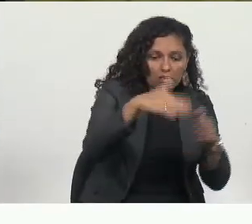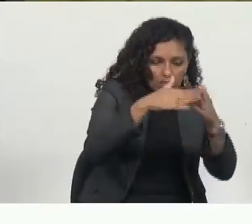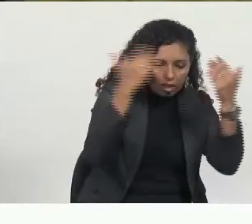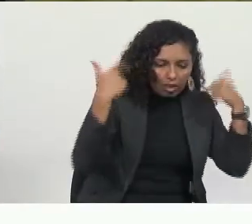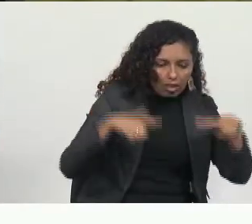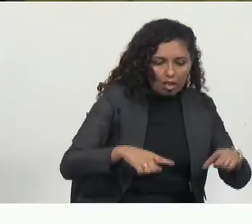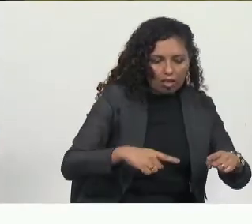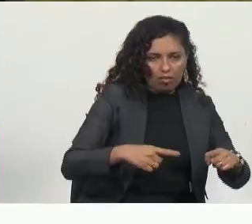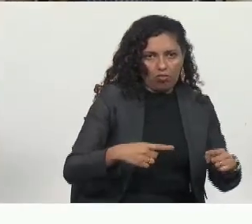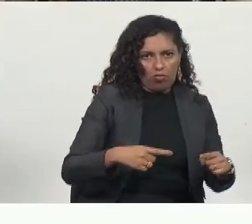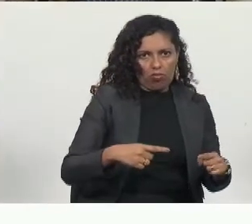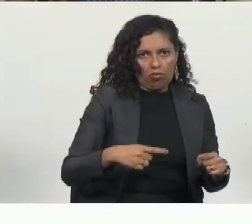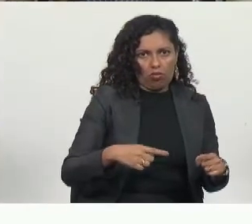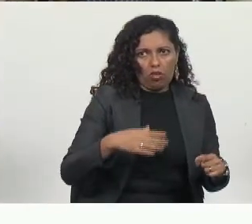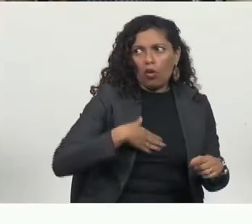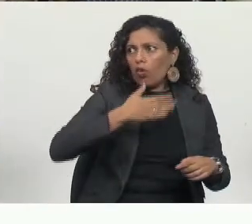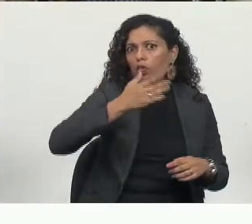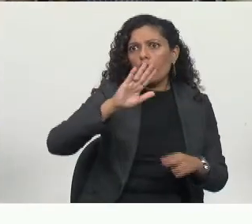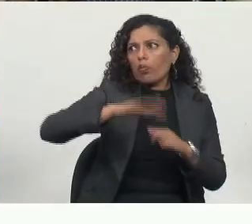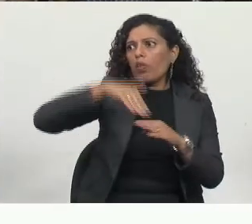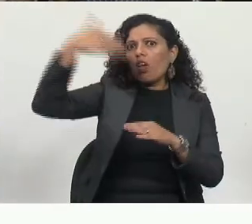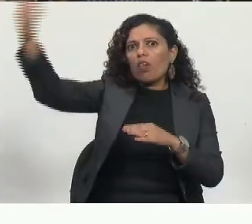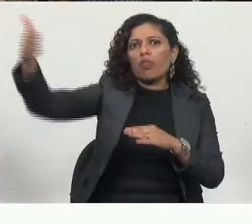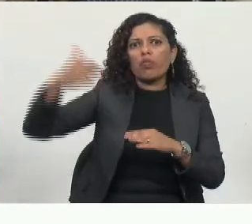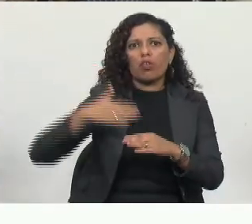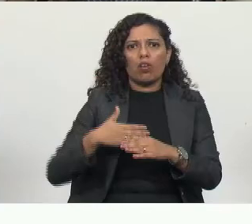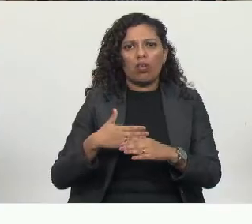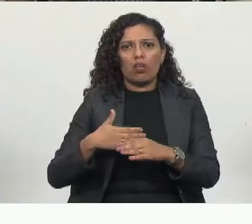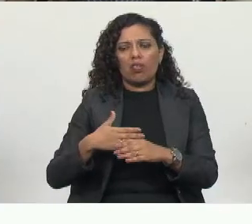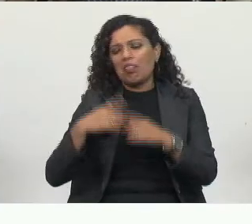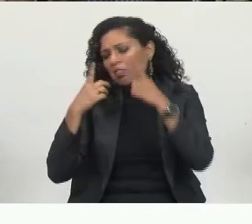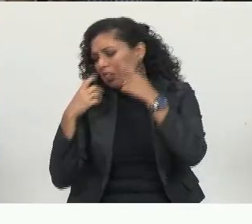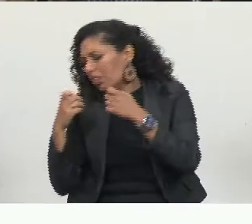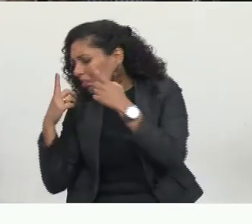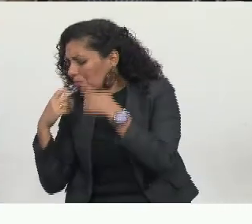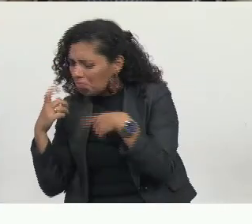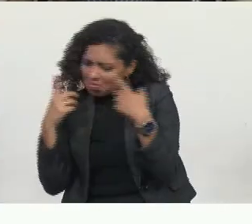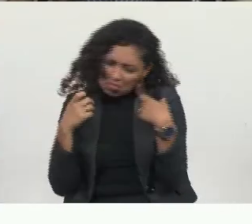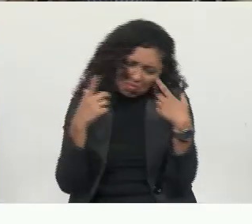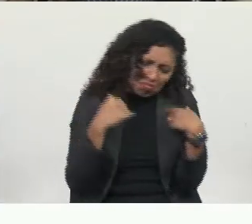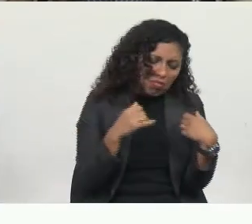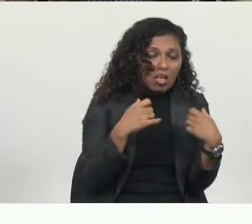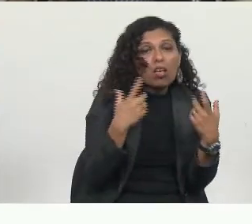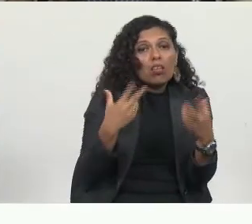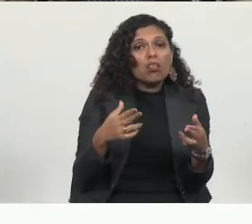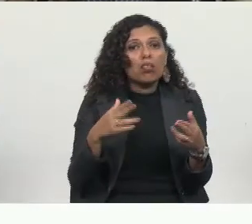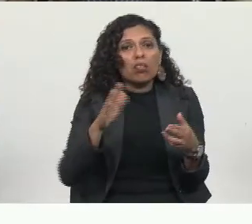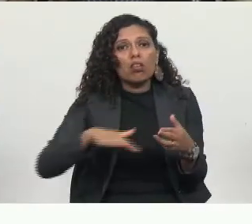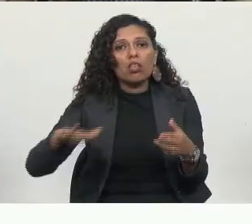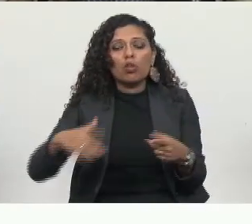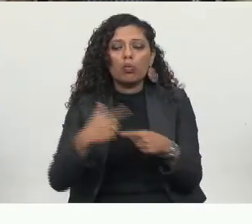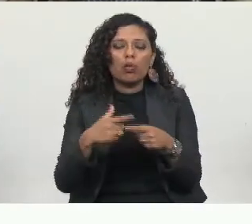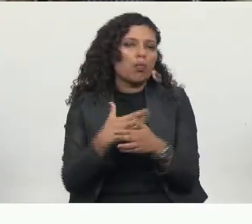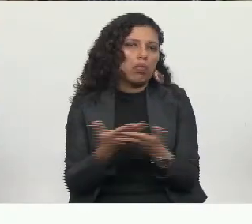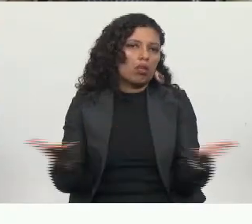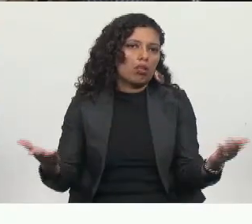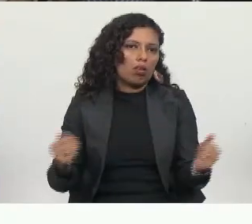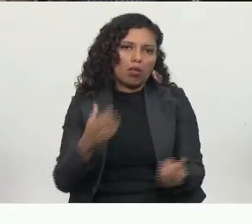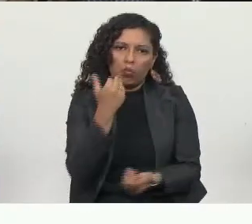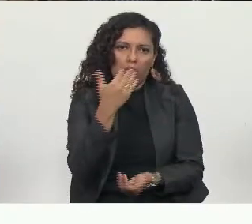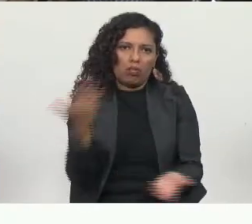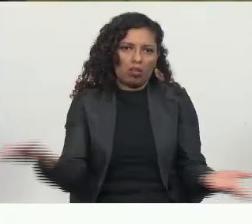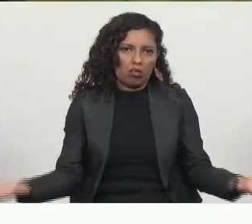concordo levando para os outros num perfeito choro de criança que perdeu, entendeu, a